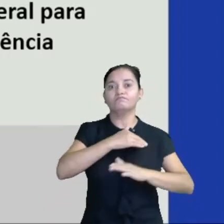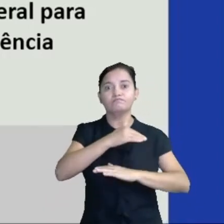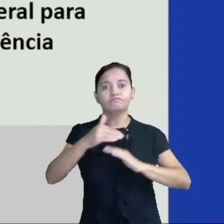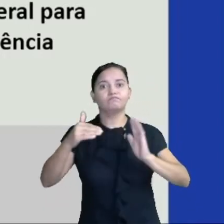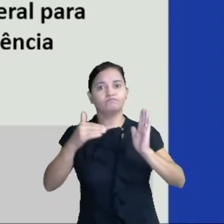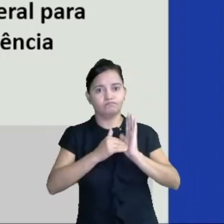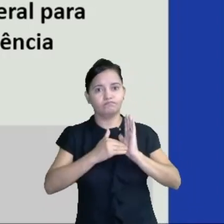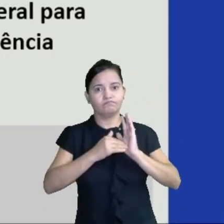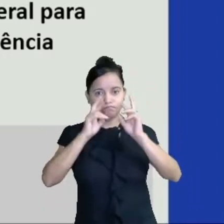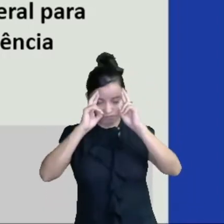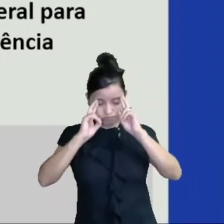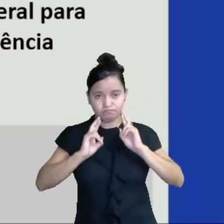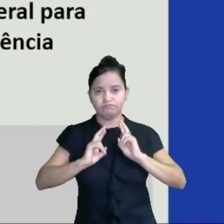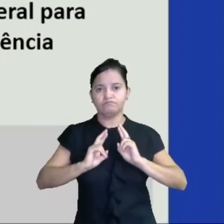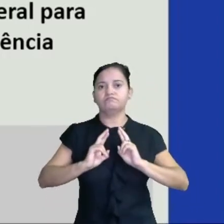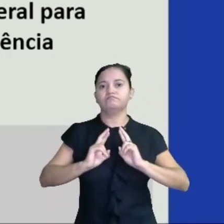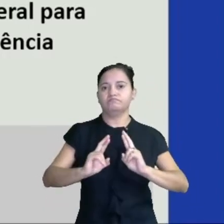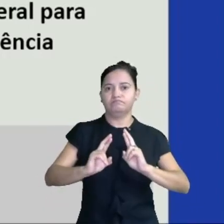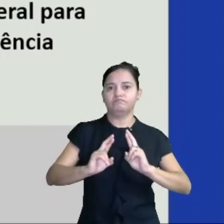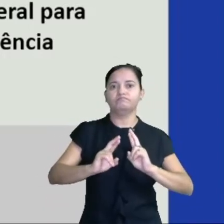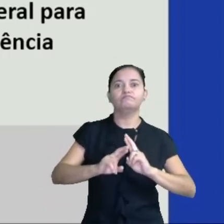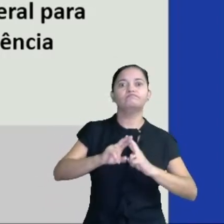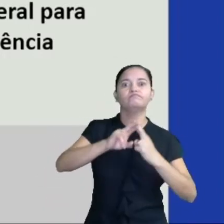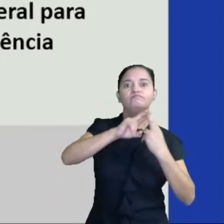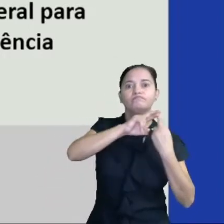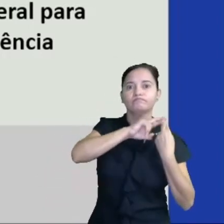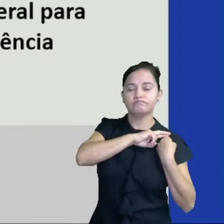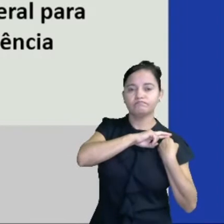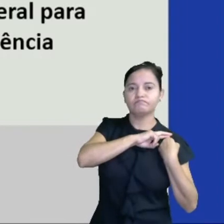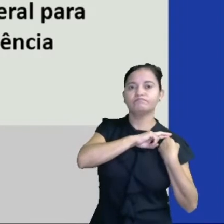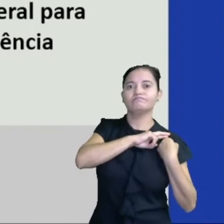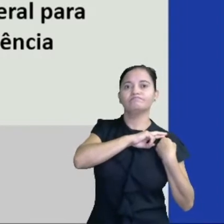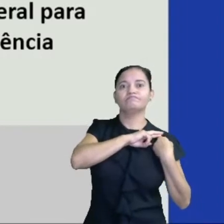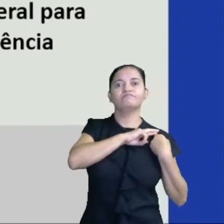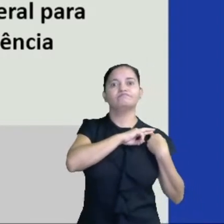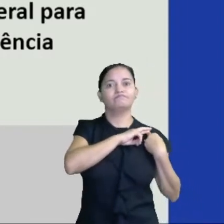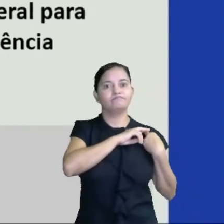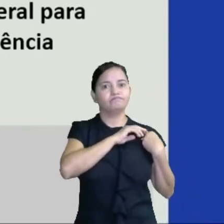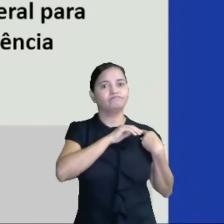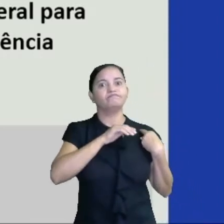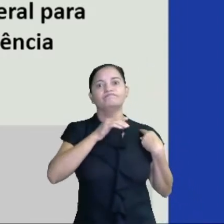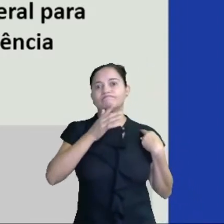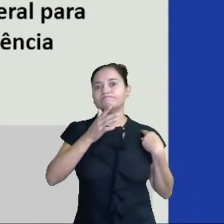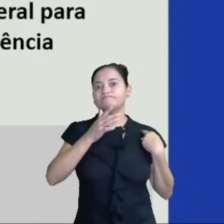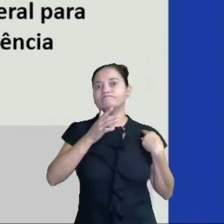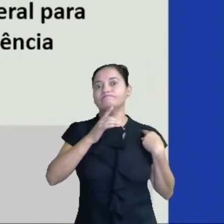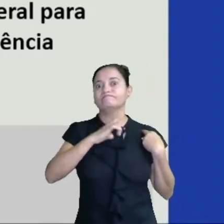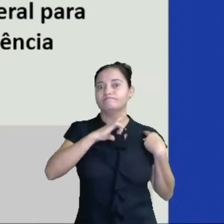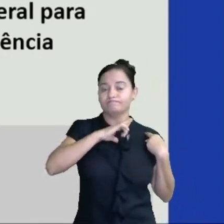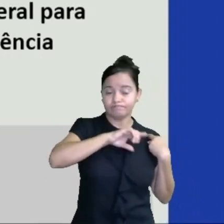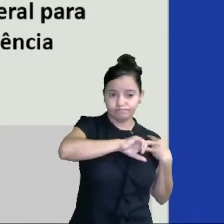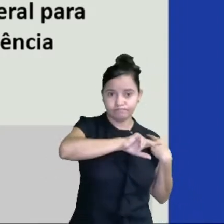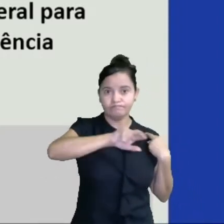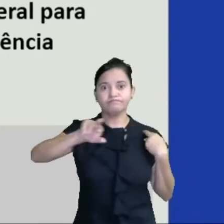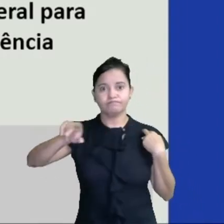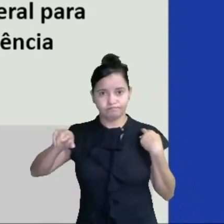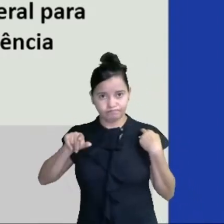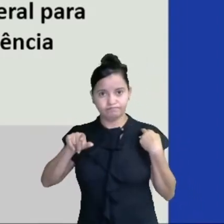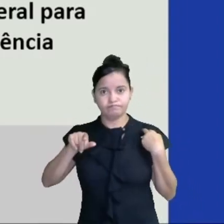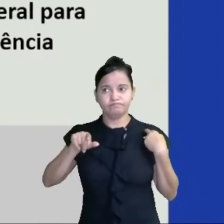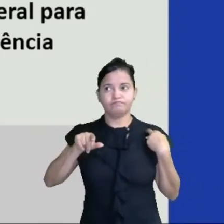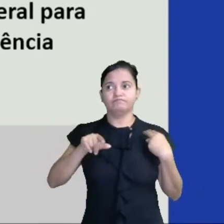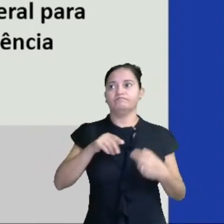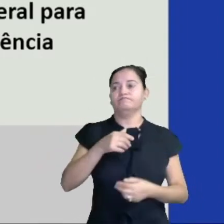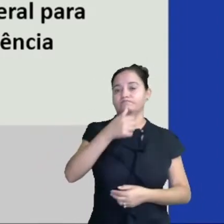respeitando o princípio das responsabilidades comuns, porém, né, diferenciadas. Desta forma,